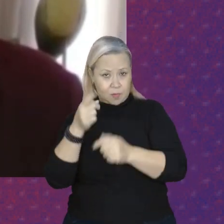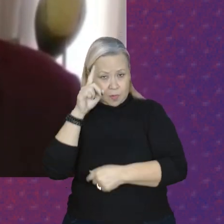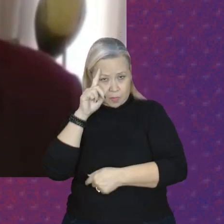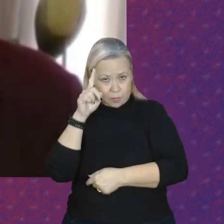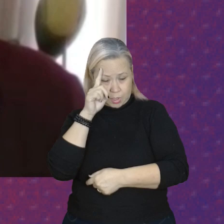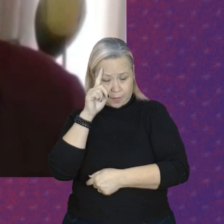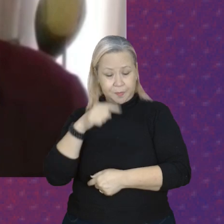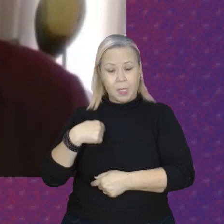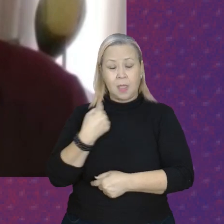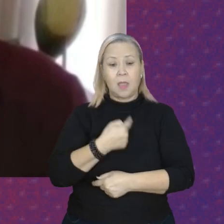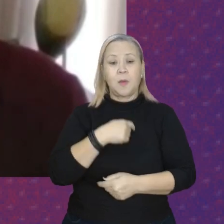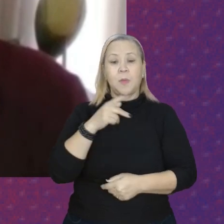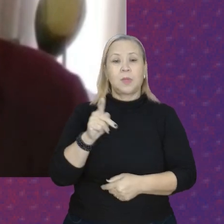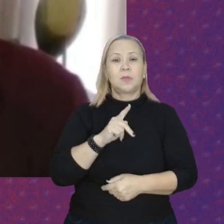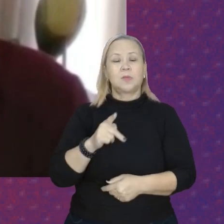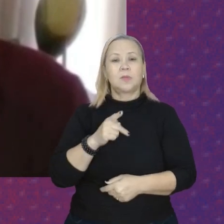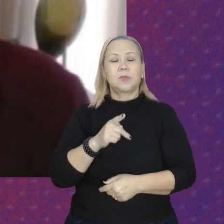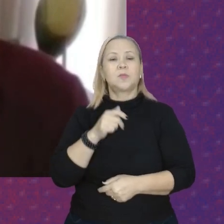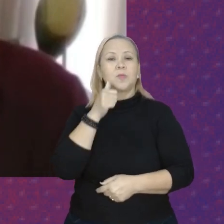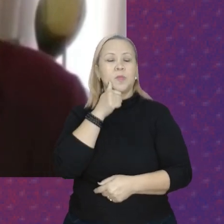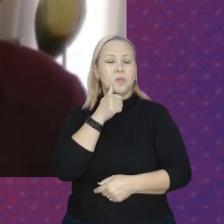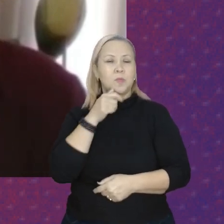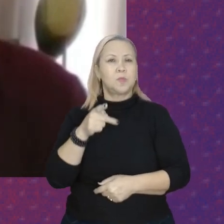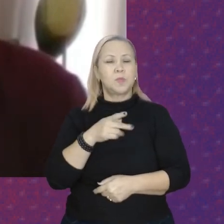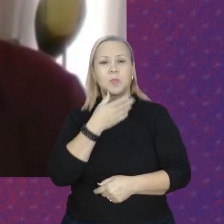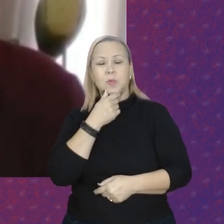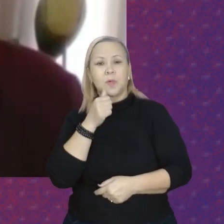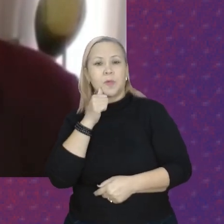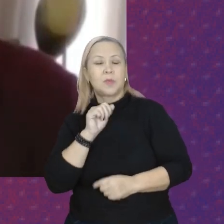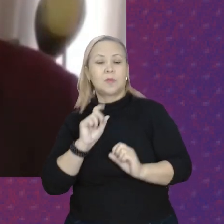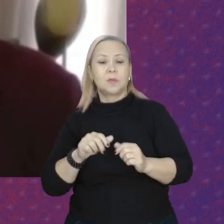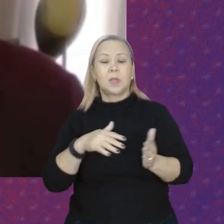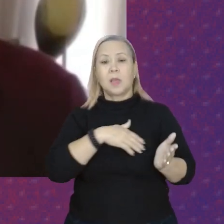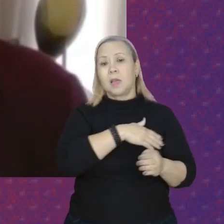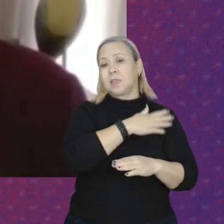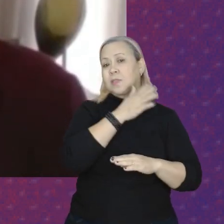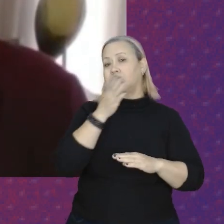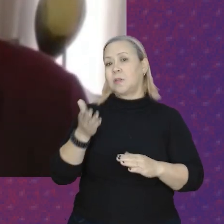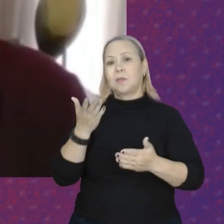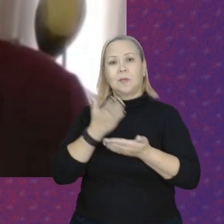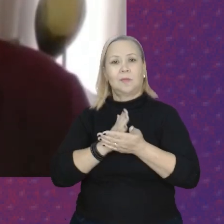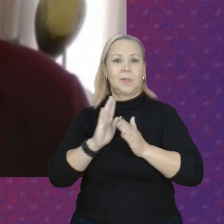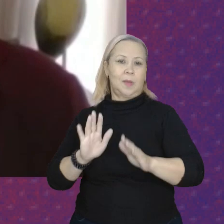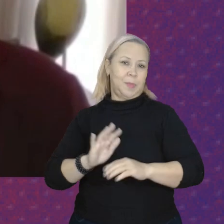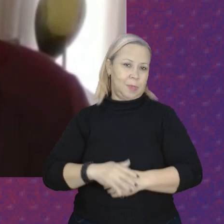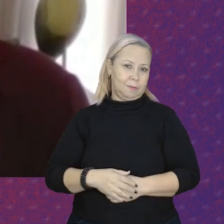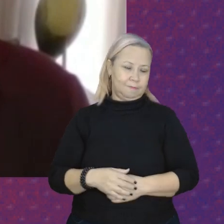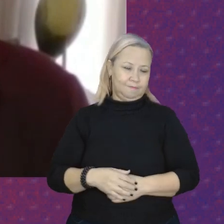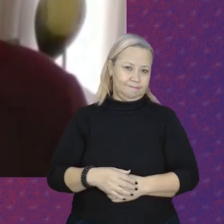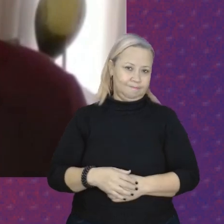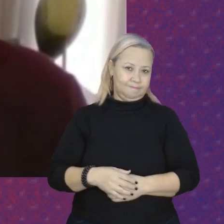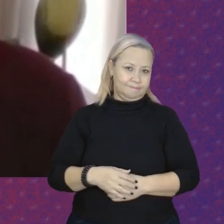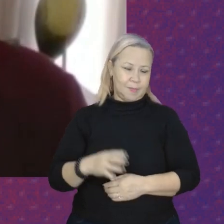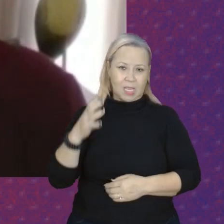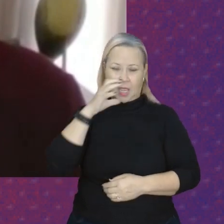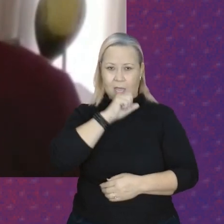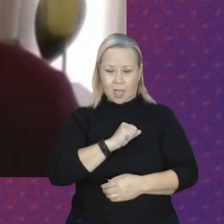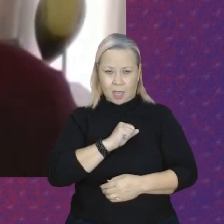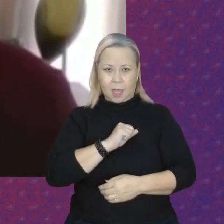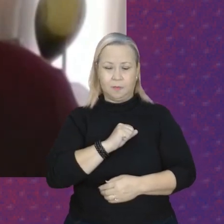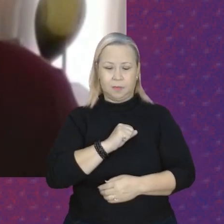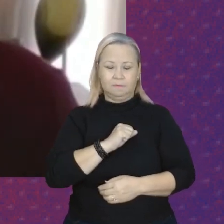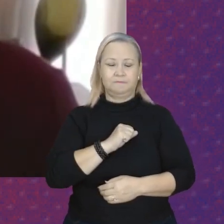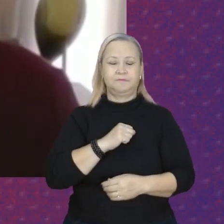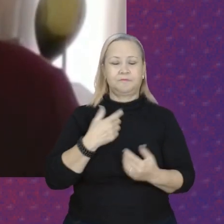para nós, professoras, essa jornada não se esgota na escola. Nós temos e devemos